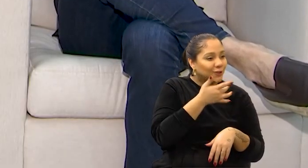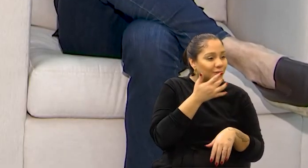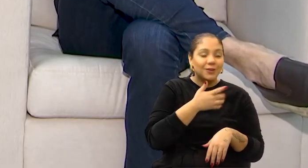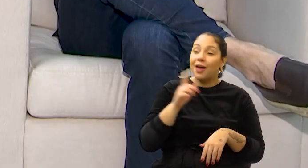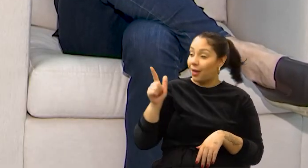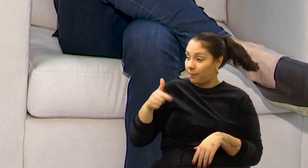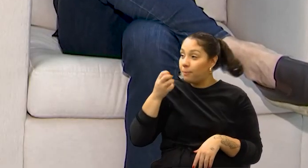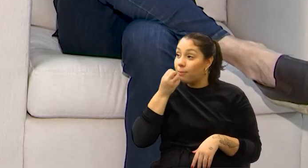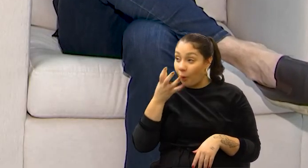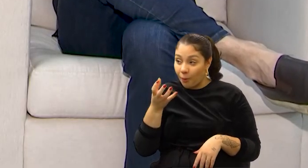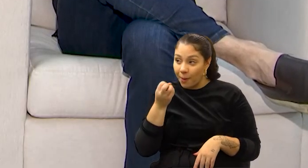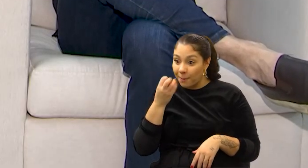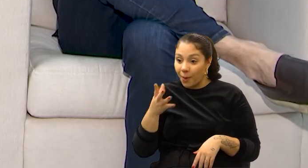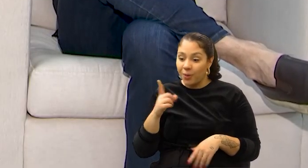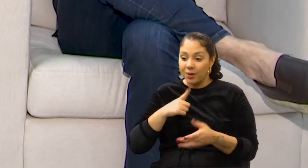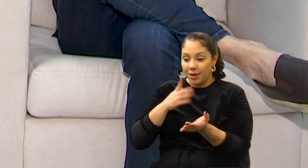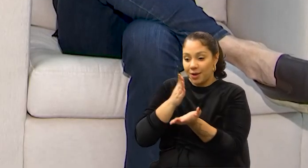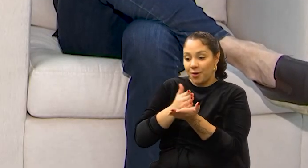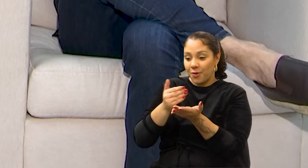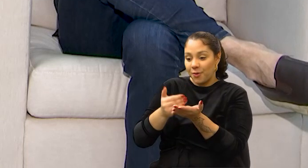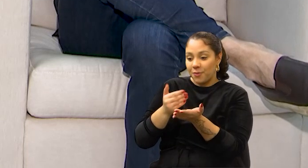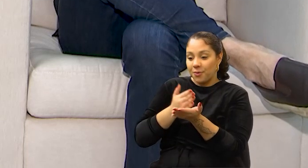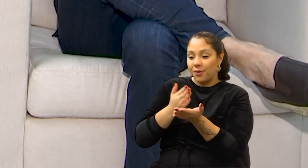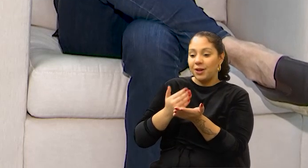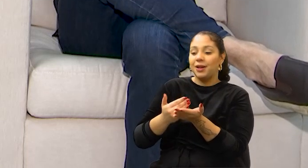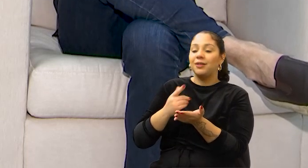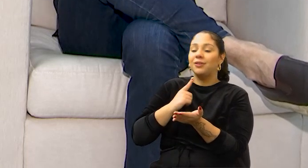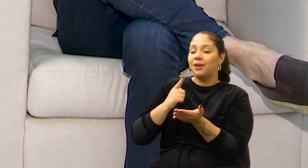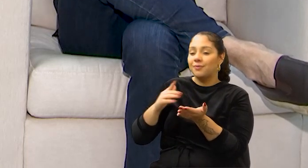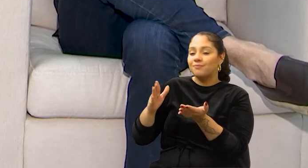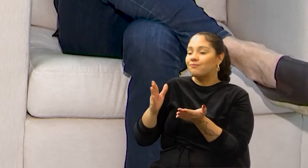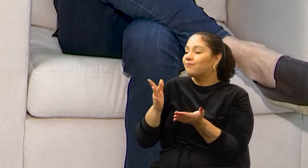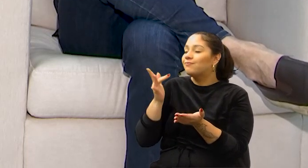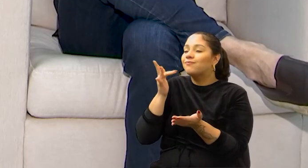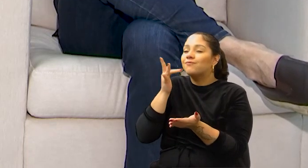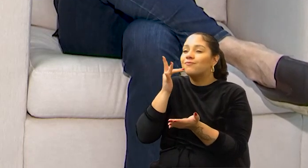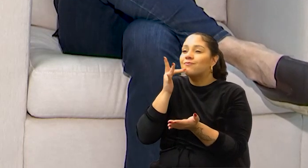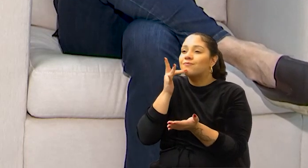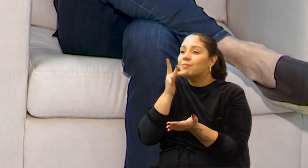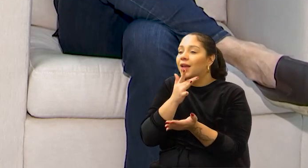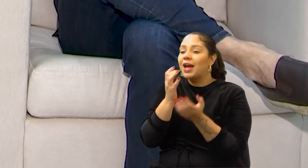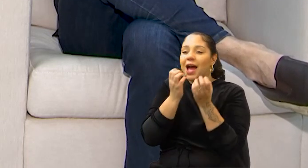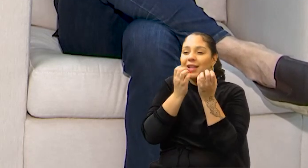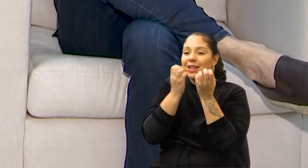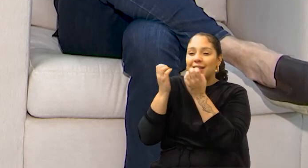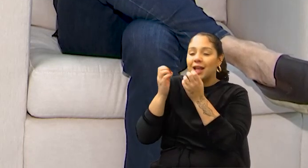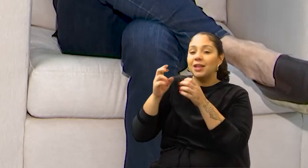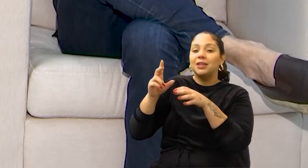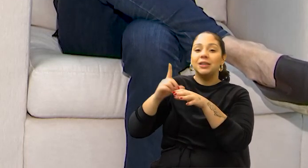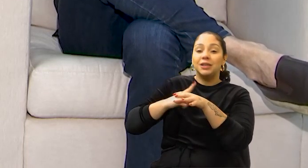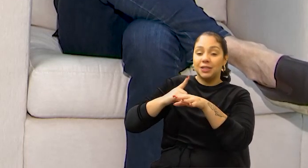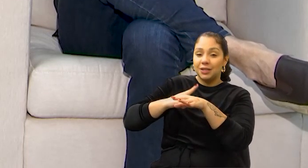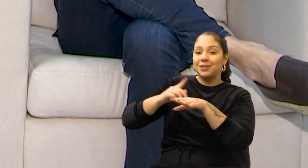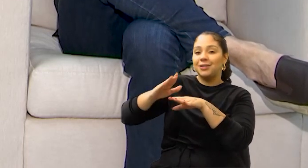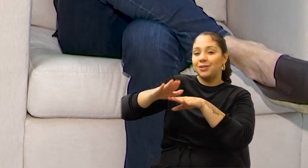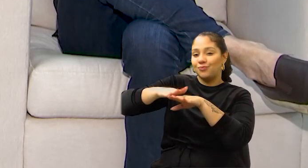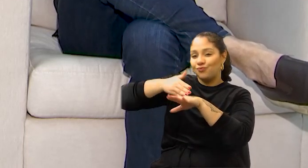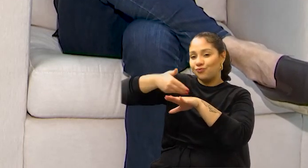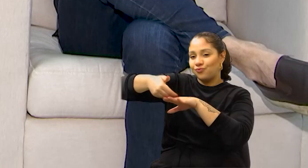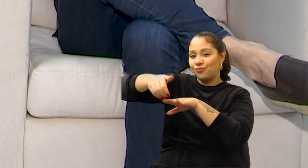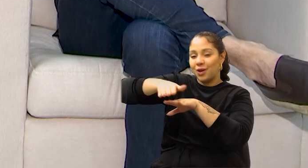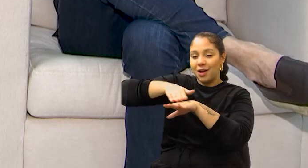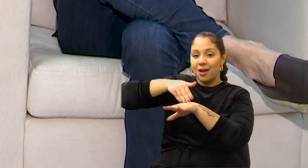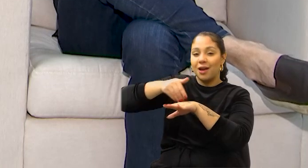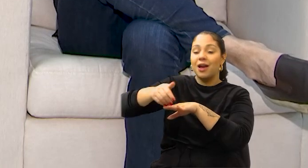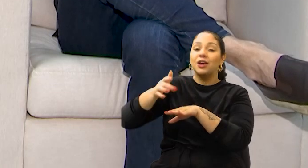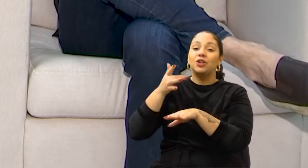é sempre muito bom também né Professor vale a pena é bom tem um bolinho de cenoura com cobertura de chocolate que faz você pegar um